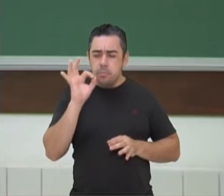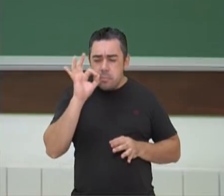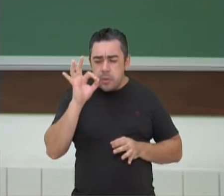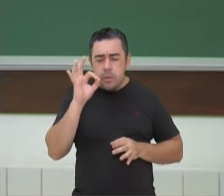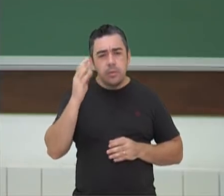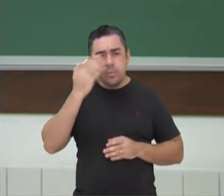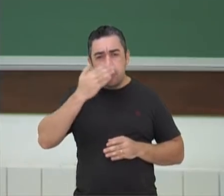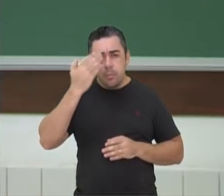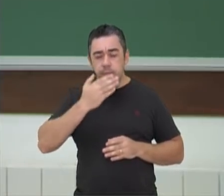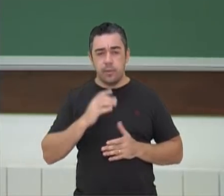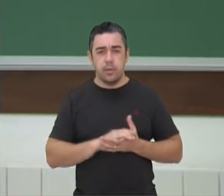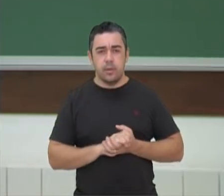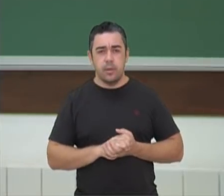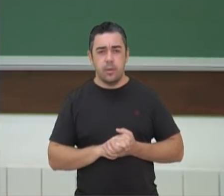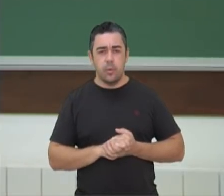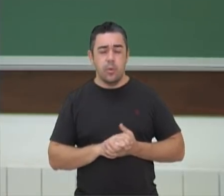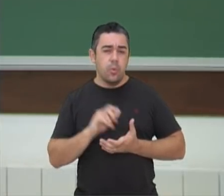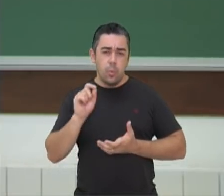pequenos, os